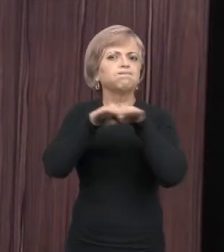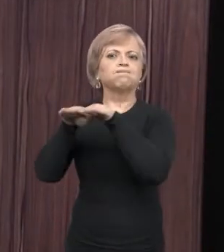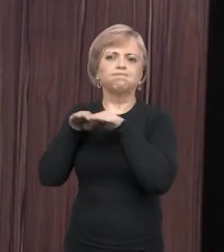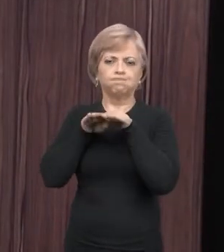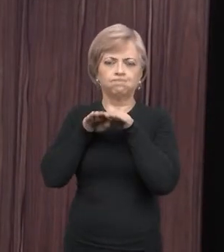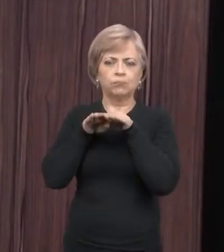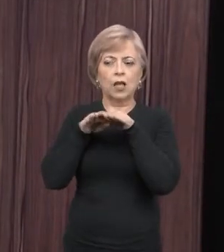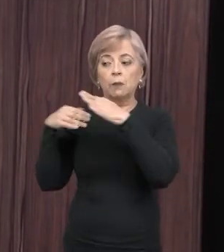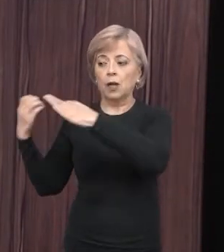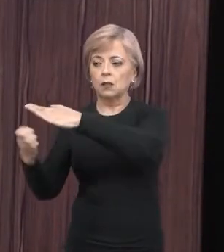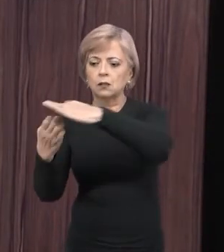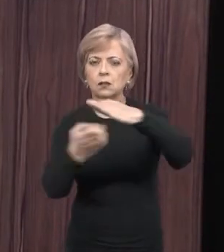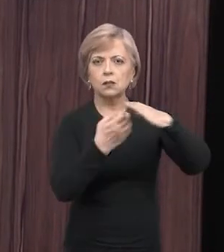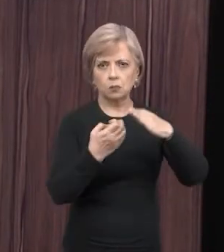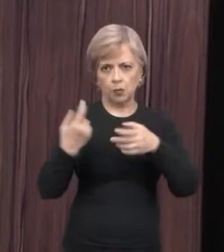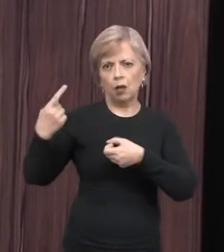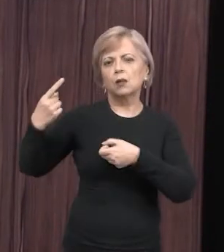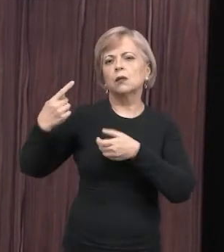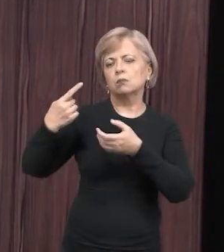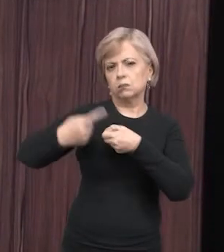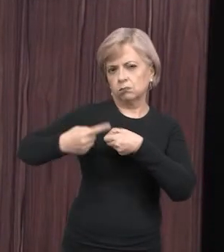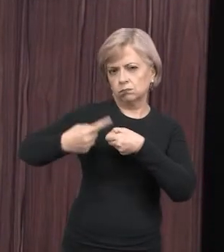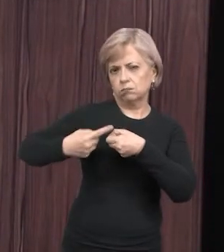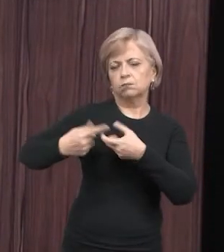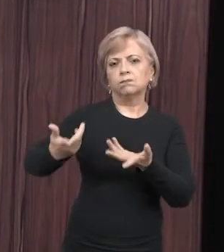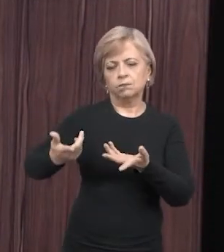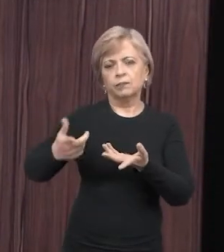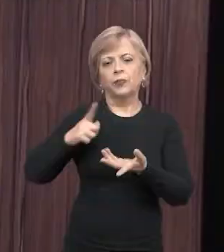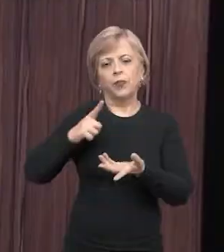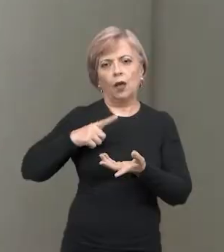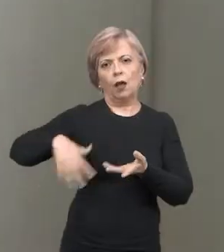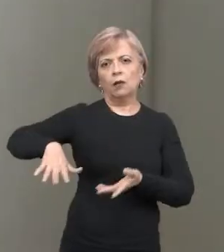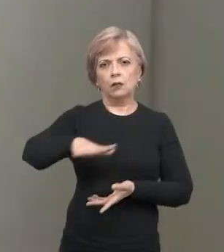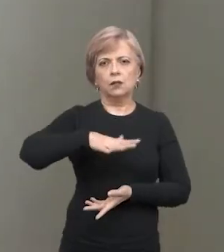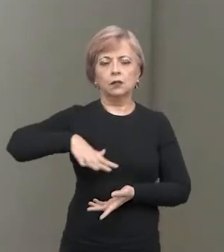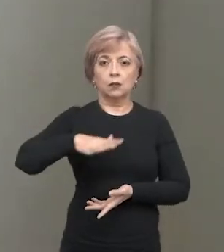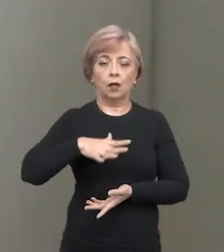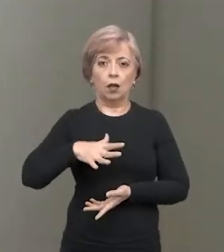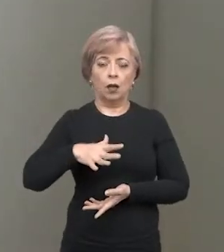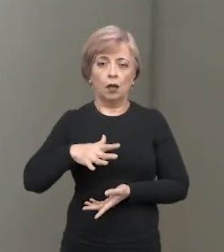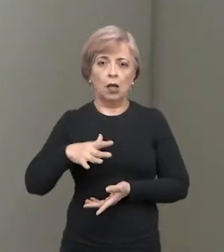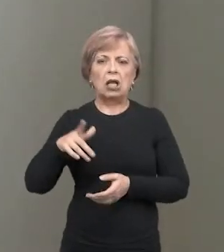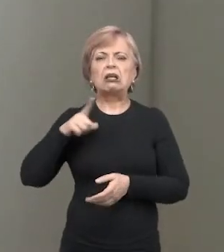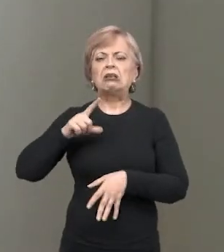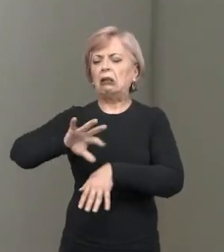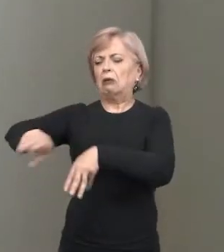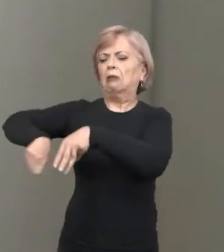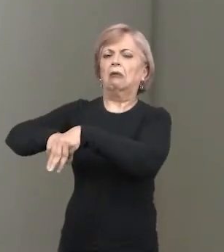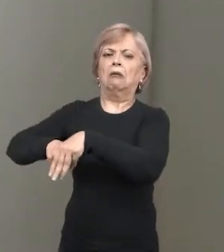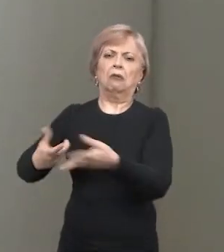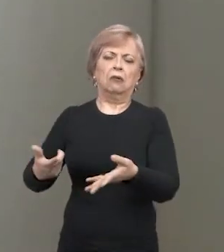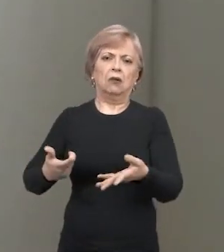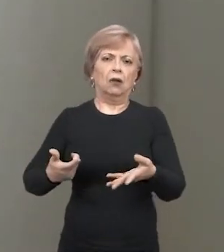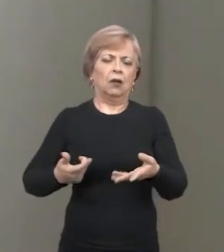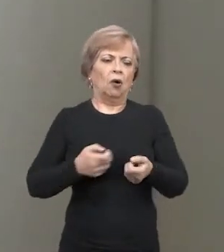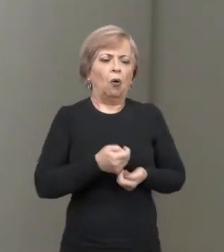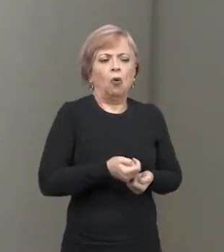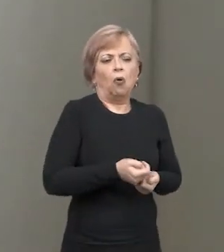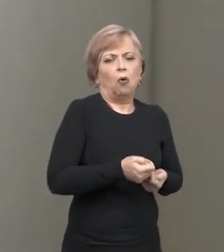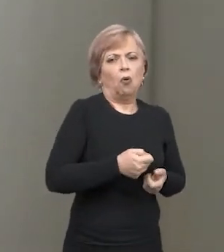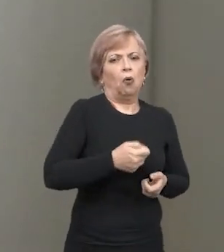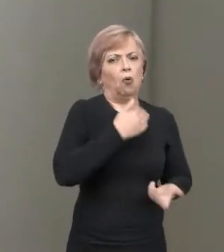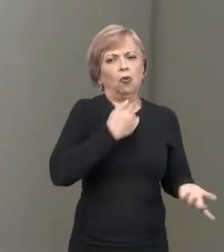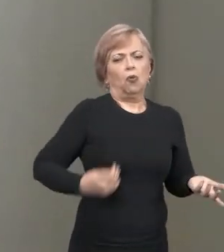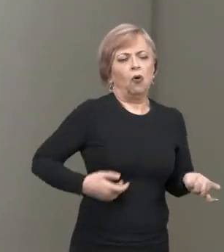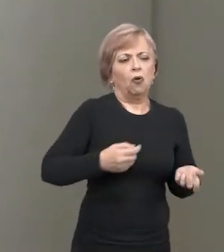entre as empresas que participam do mesmo setor. Com sonegações de um lado, concessões de benefícios fiscais ou financeiros de